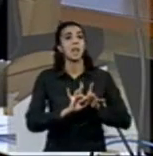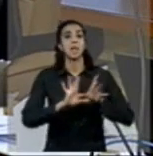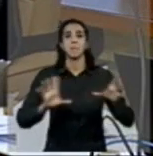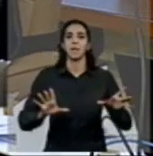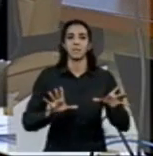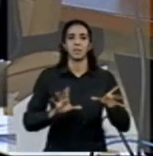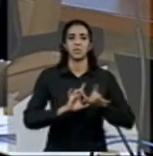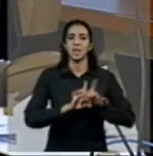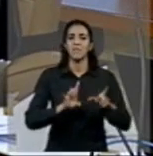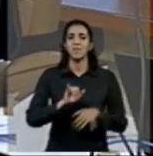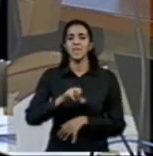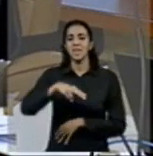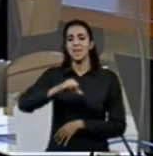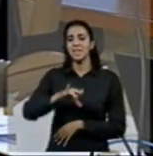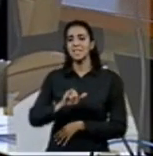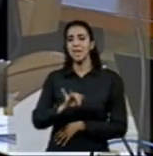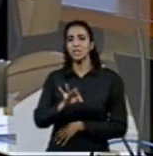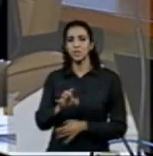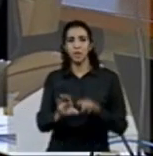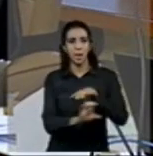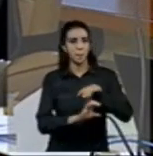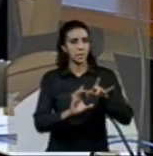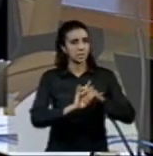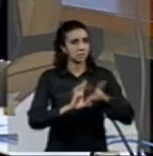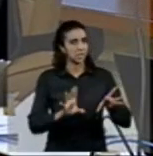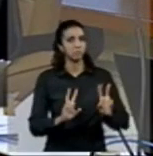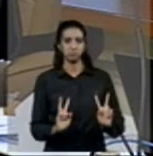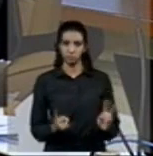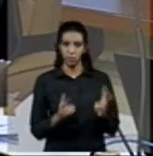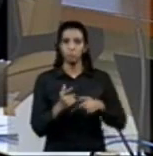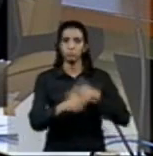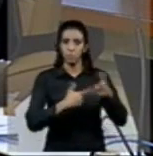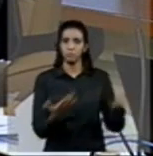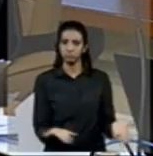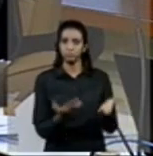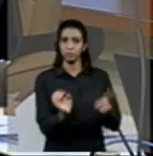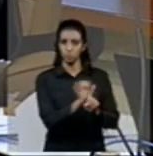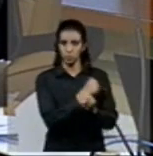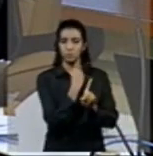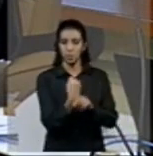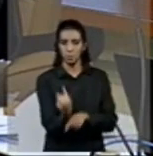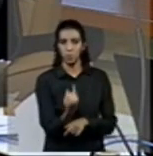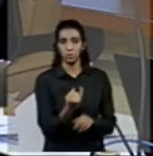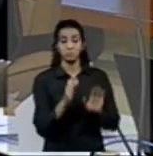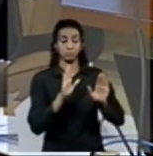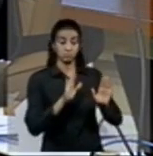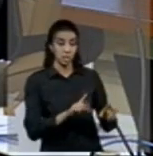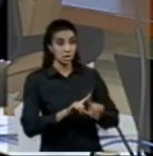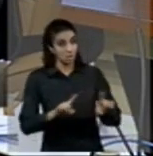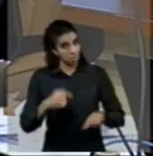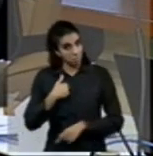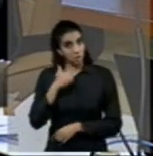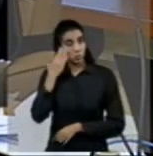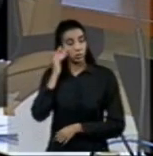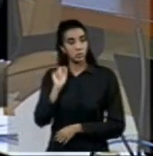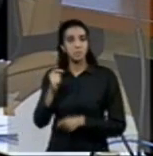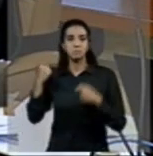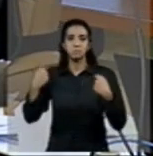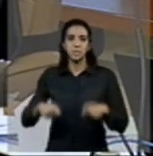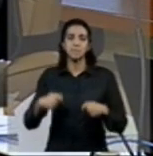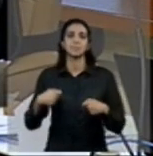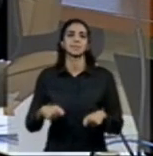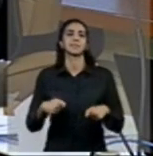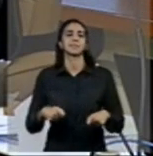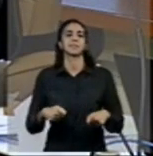livre iniciativa e o valor social do trabalho. Nada obstante, entendo que faz-se necessário